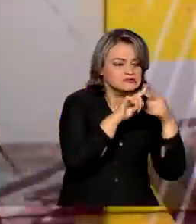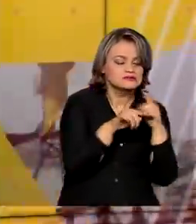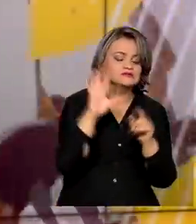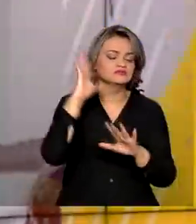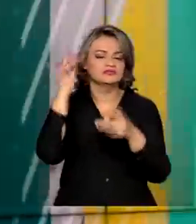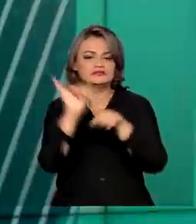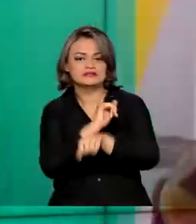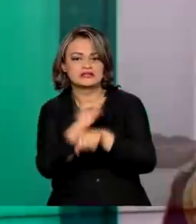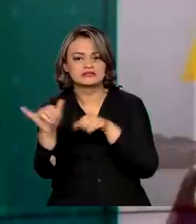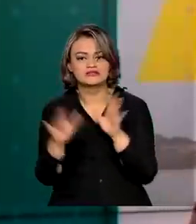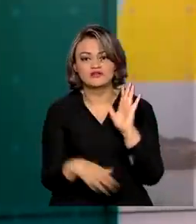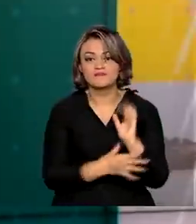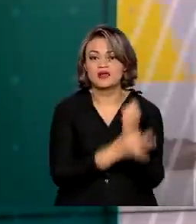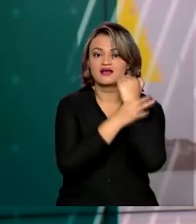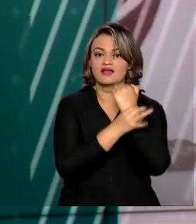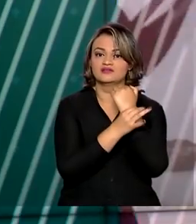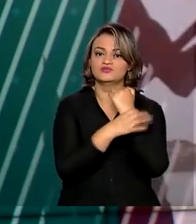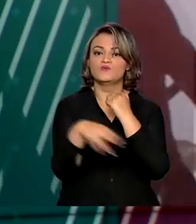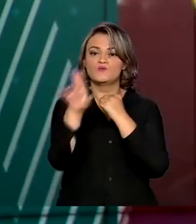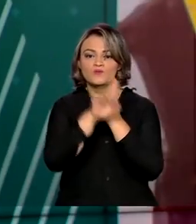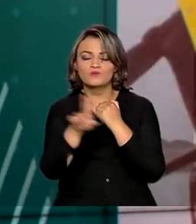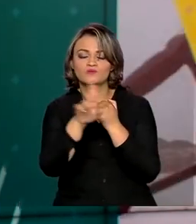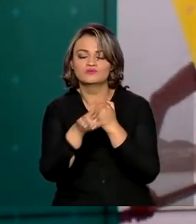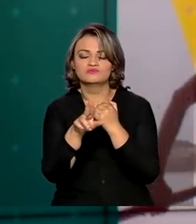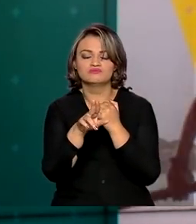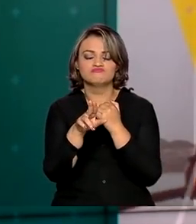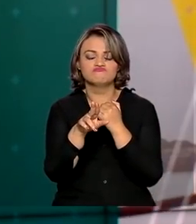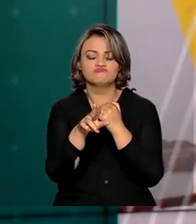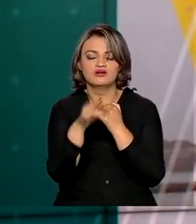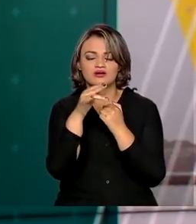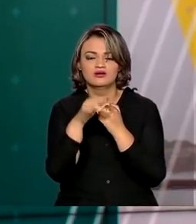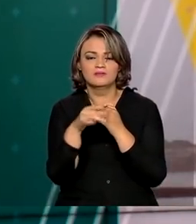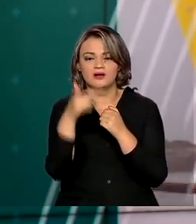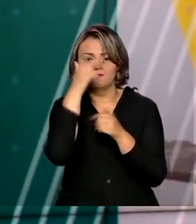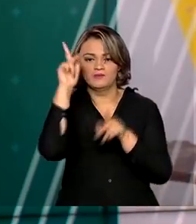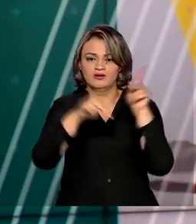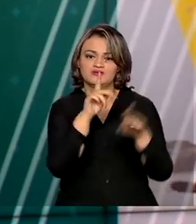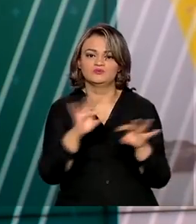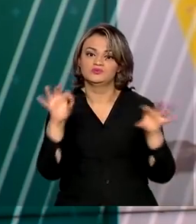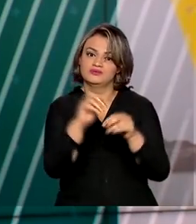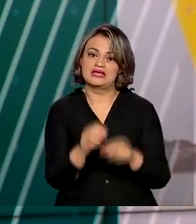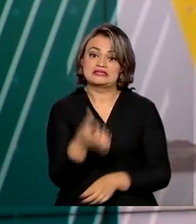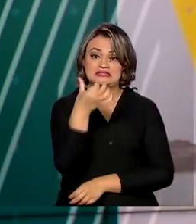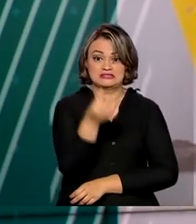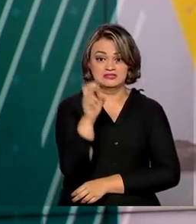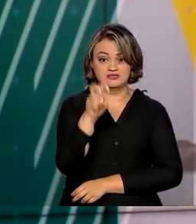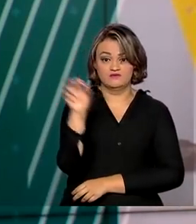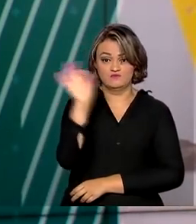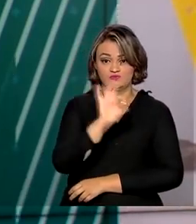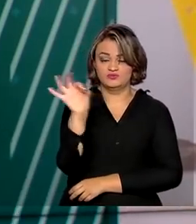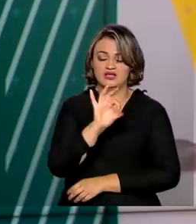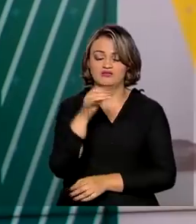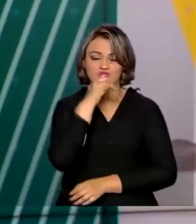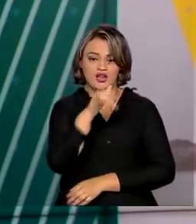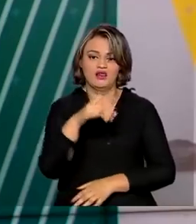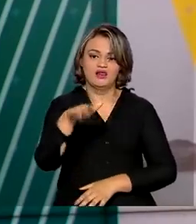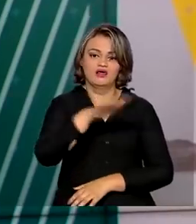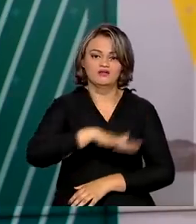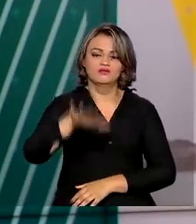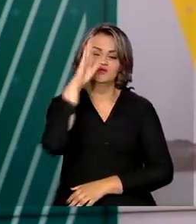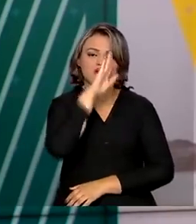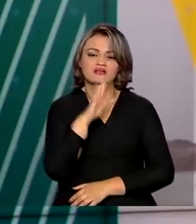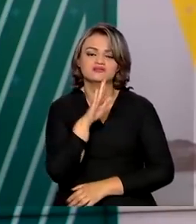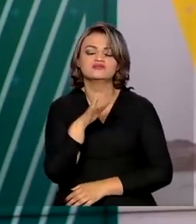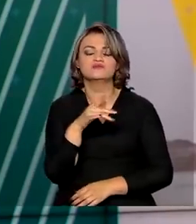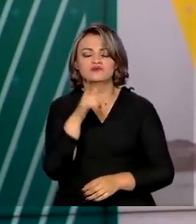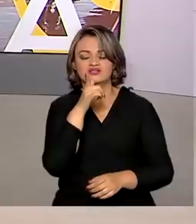para agilizar medidas que garantam um fornecimento para toda a população cerca de 65 por cento da produção de eletricidade no Brasil é